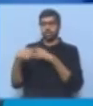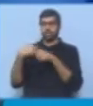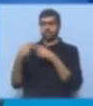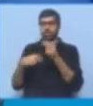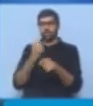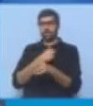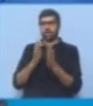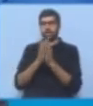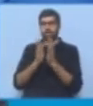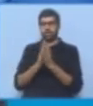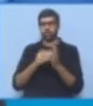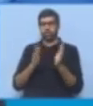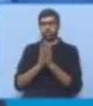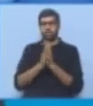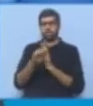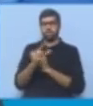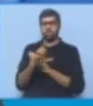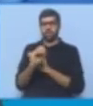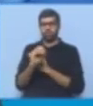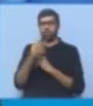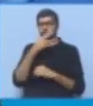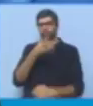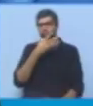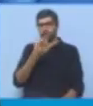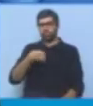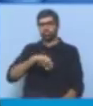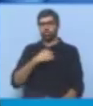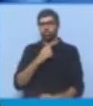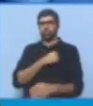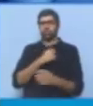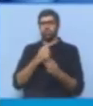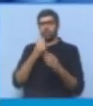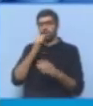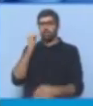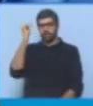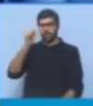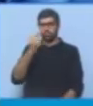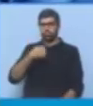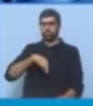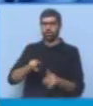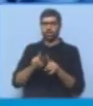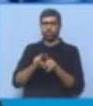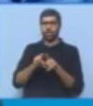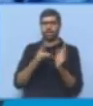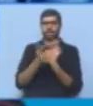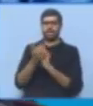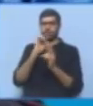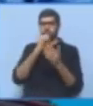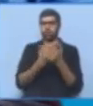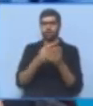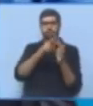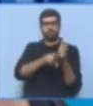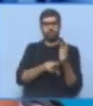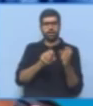2000 anos. São Paulo explica isso, não é? Nós, no batismo, somos sepultados com Cristo na morte, quer dizer, para a